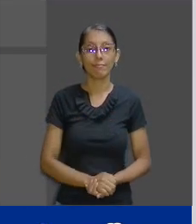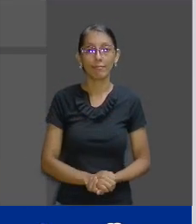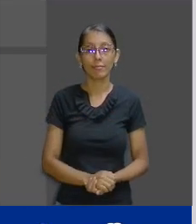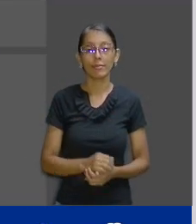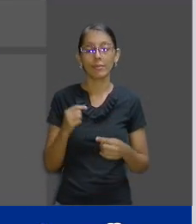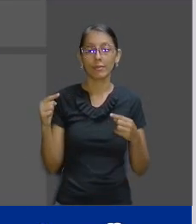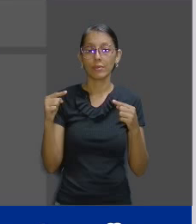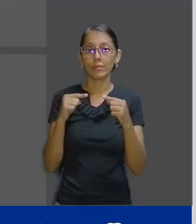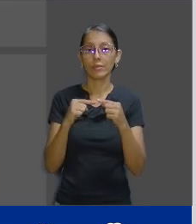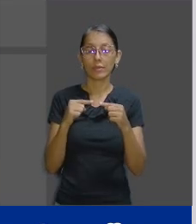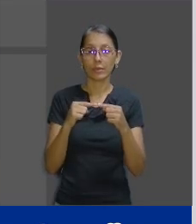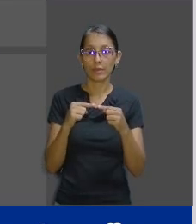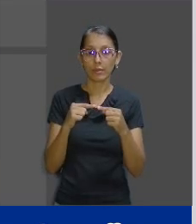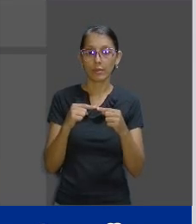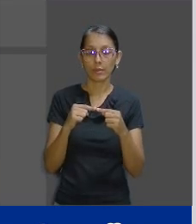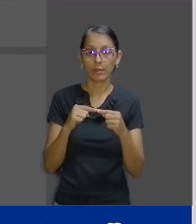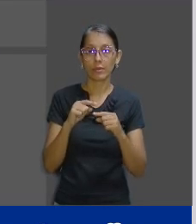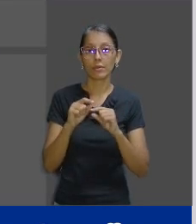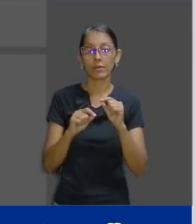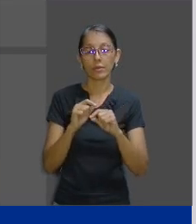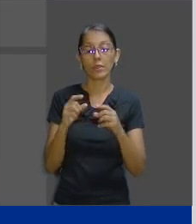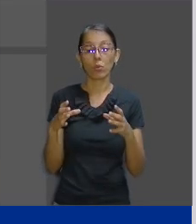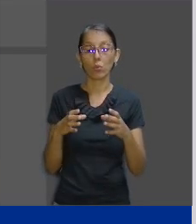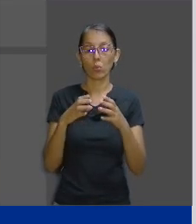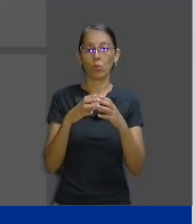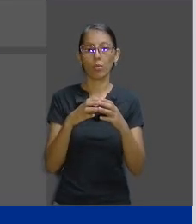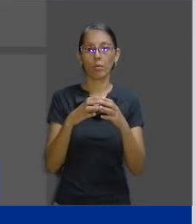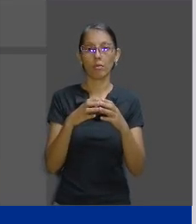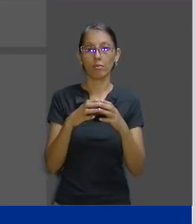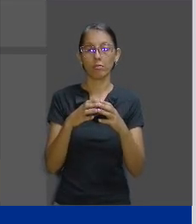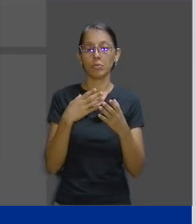denotam essa coordenação a partir desse grupo,